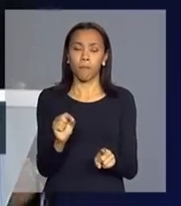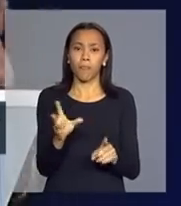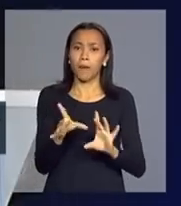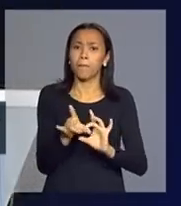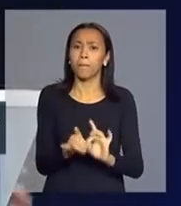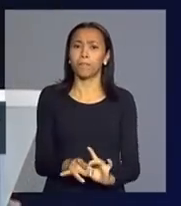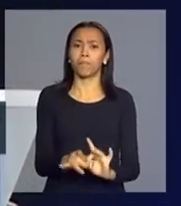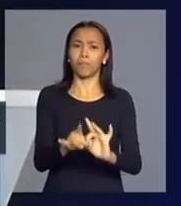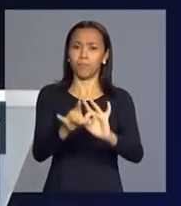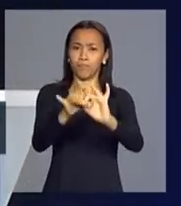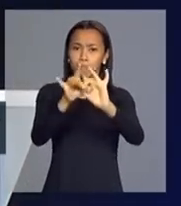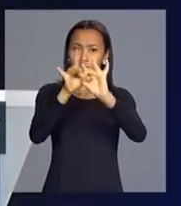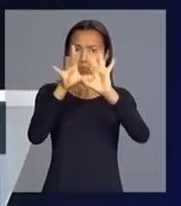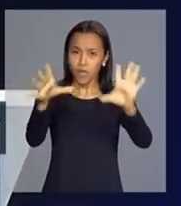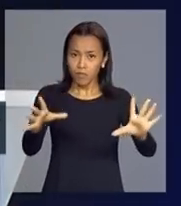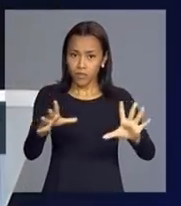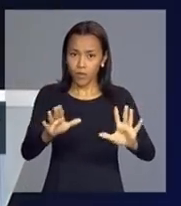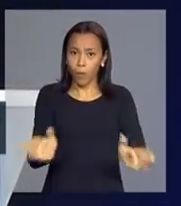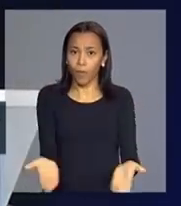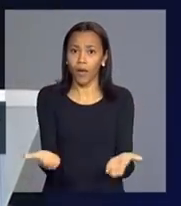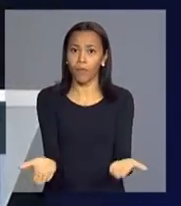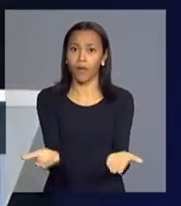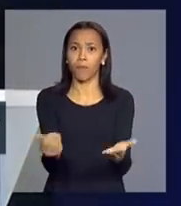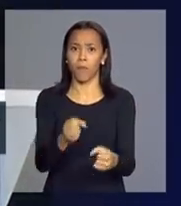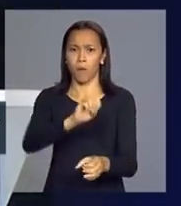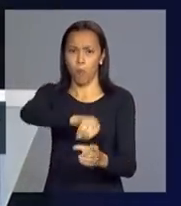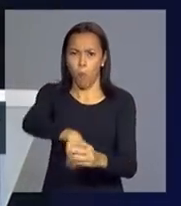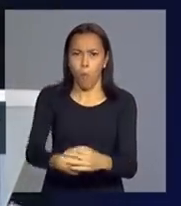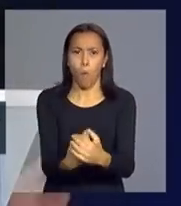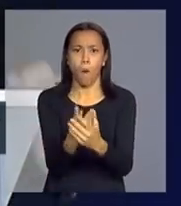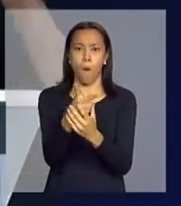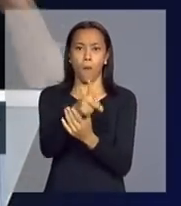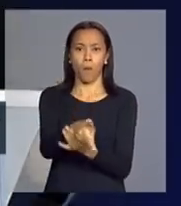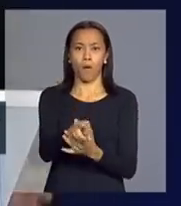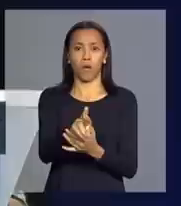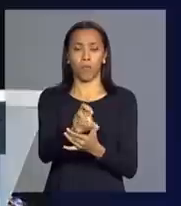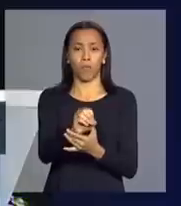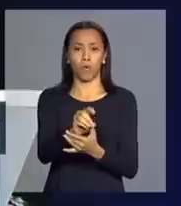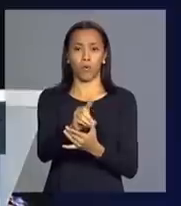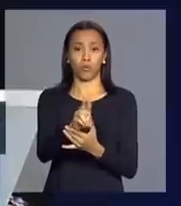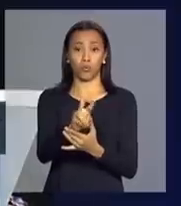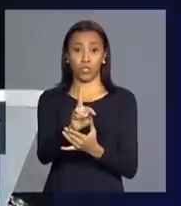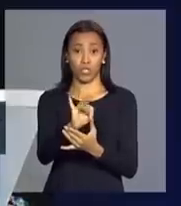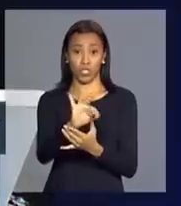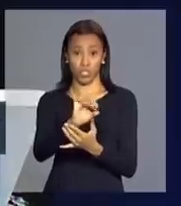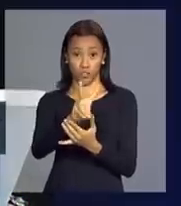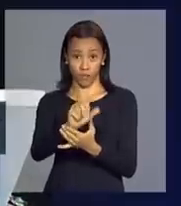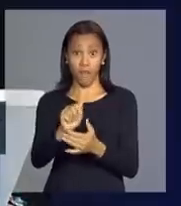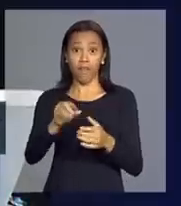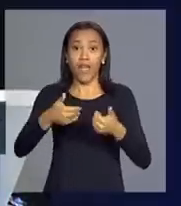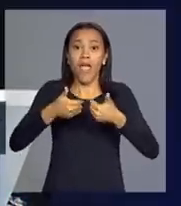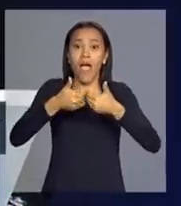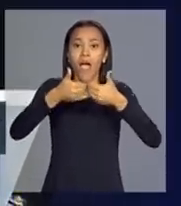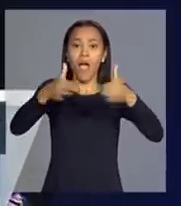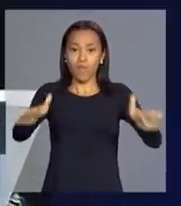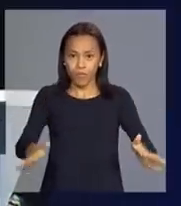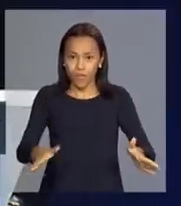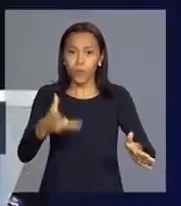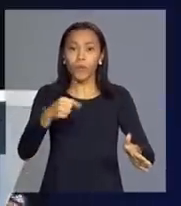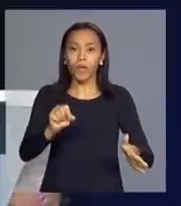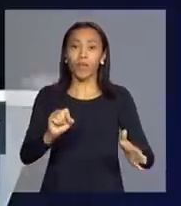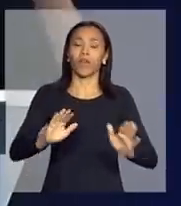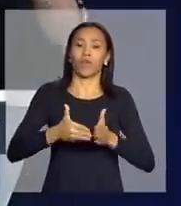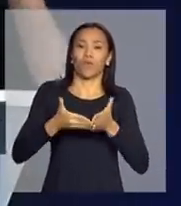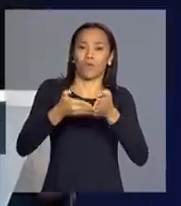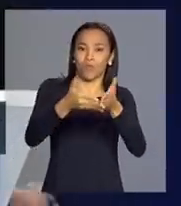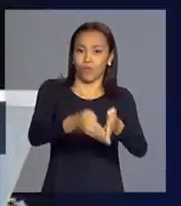liberação das forças produtivas, em especial porque abrirá os portos ao investidor privado,